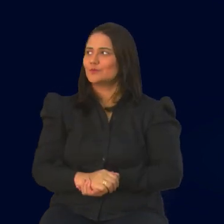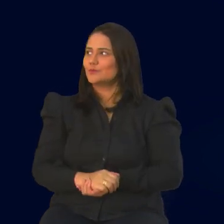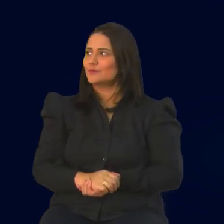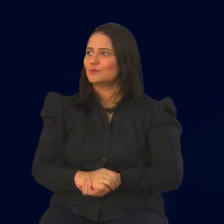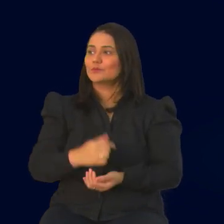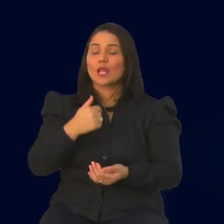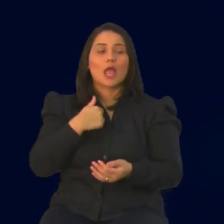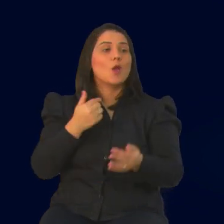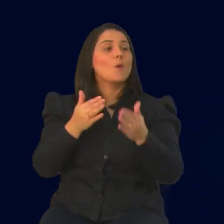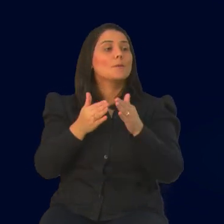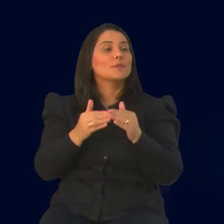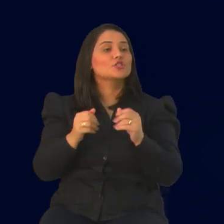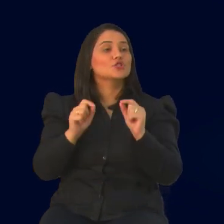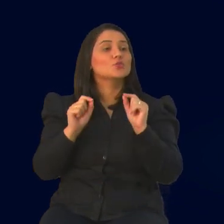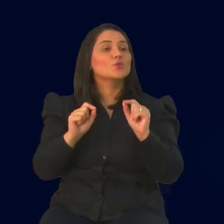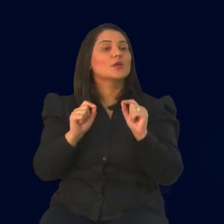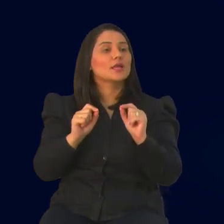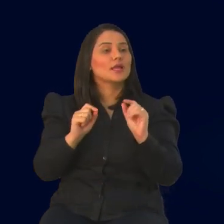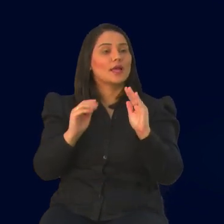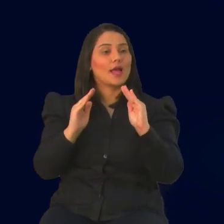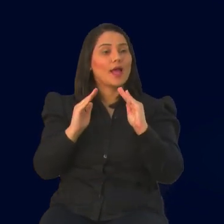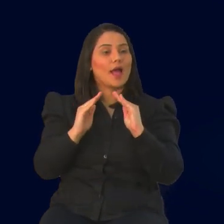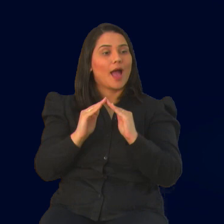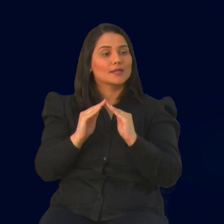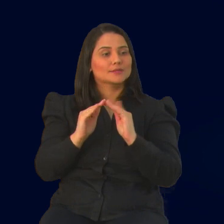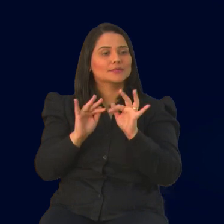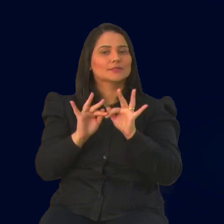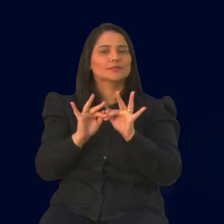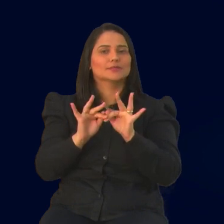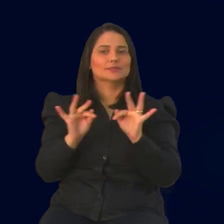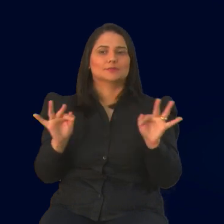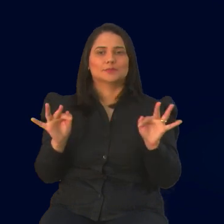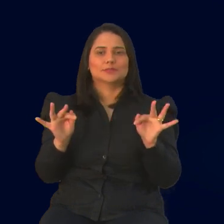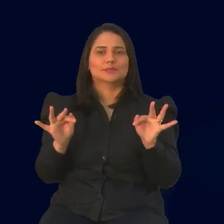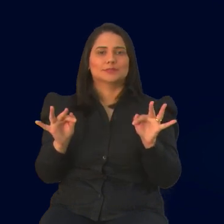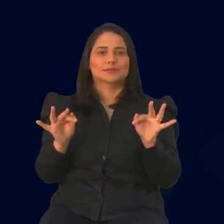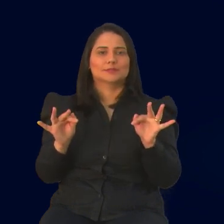foi apenas uma casa bem simples.